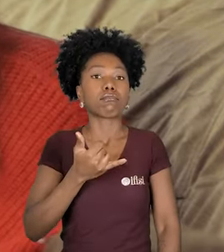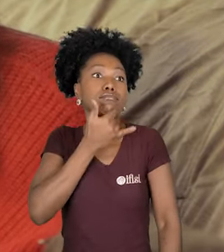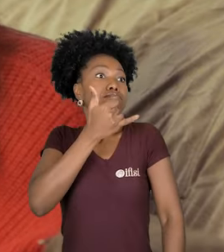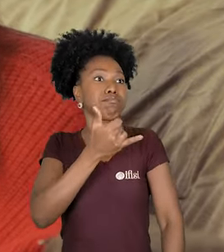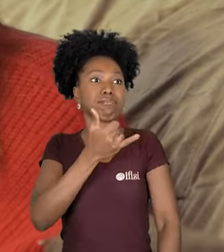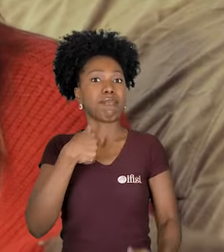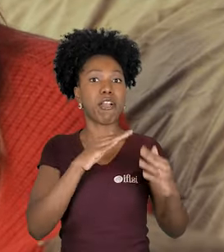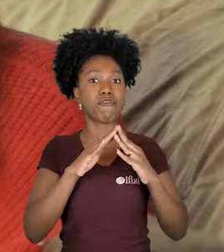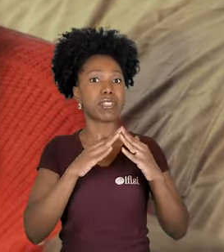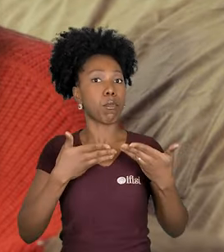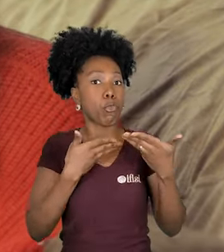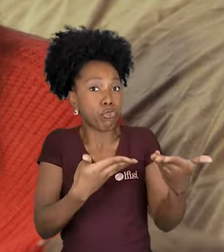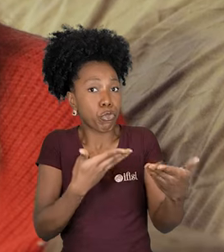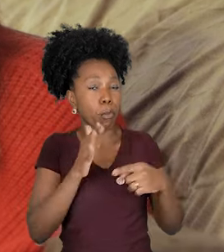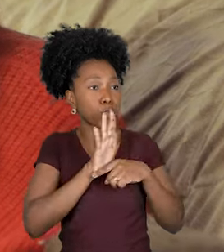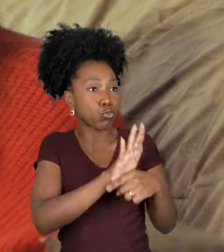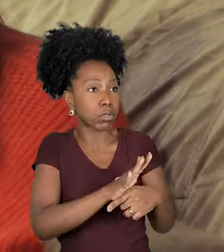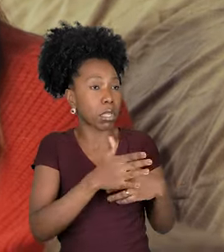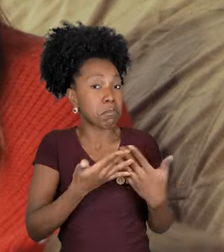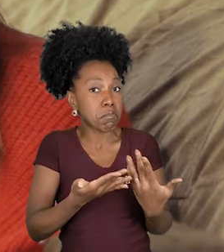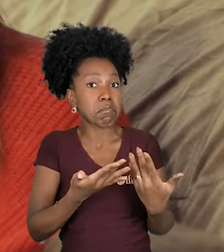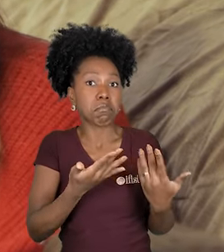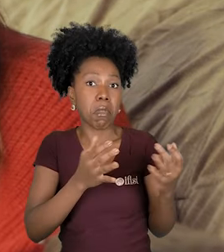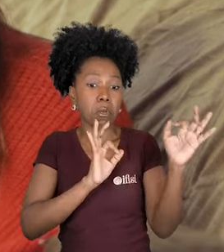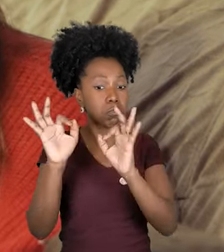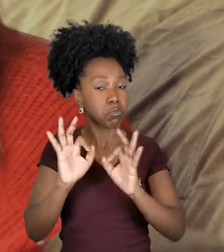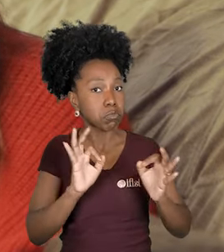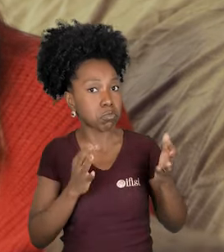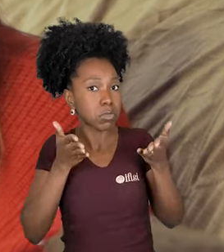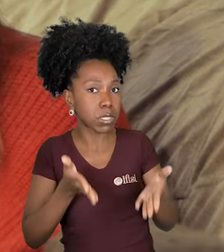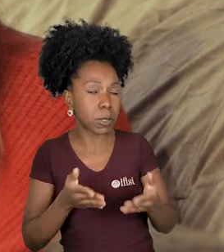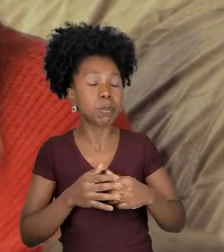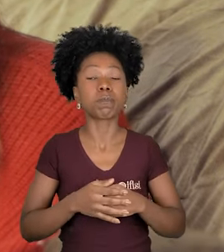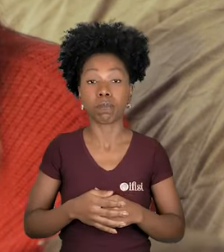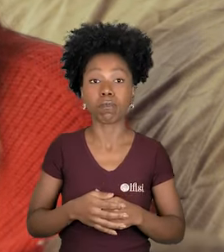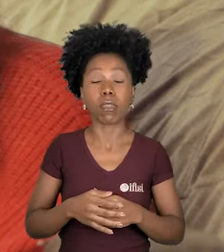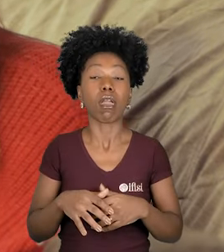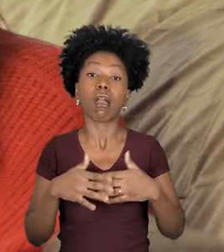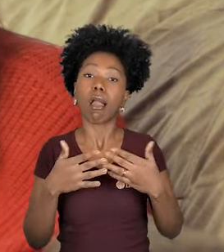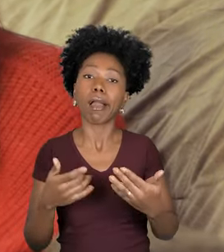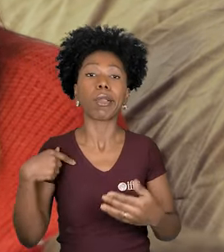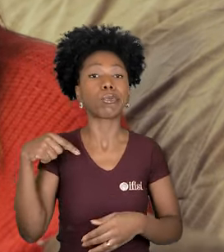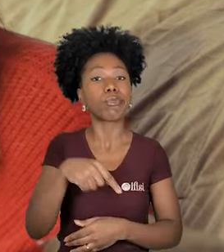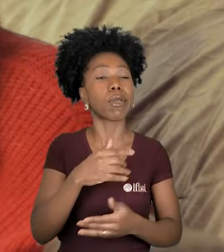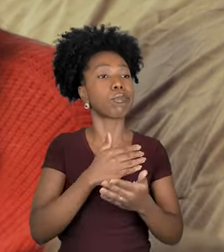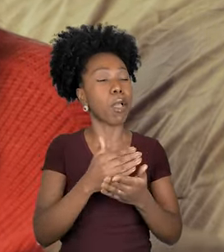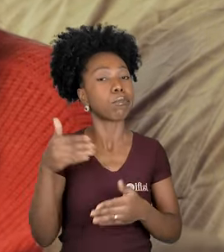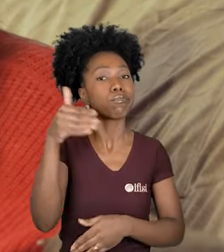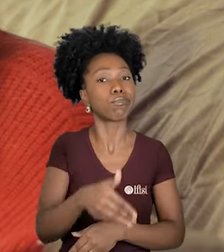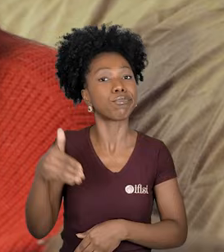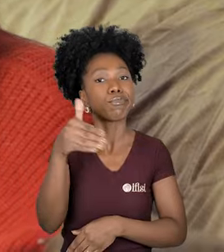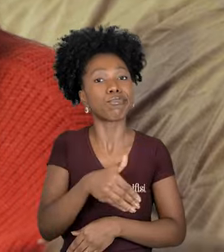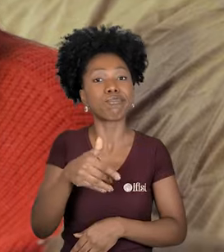porque a minha vizinha me convidou para ajudar ela na construção do abrigo. E aí eu fui